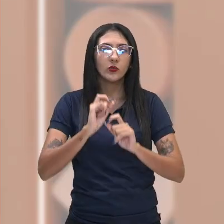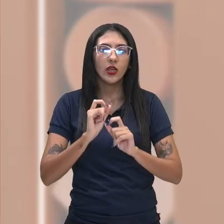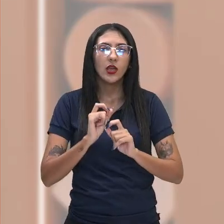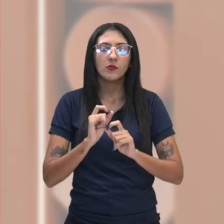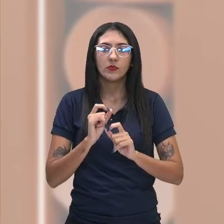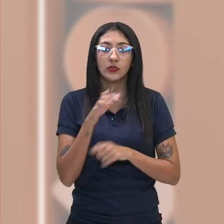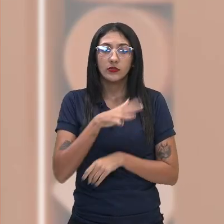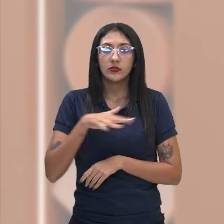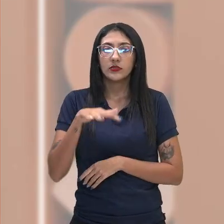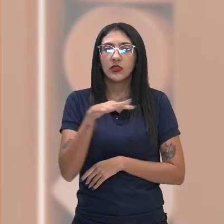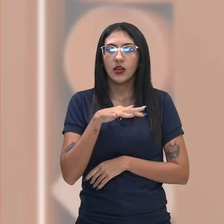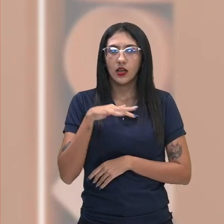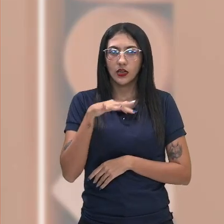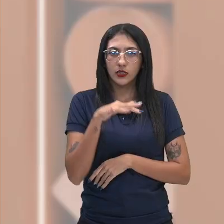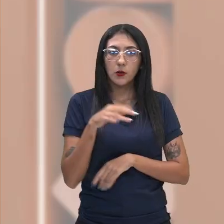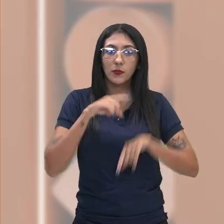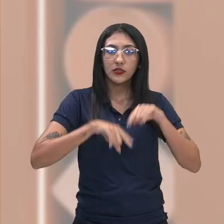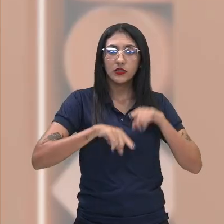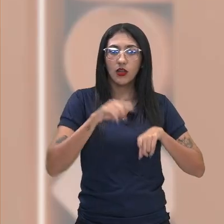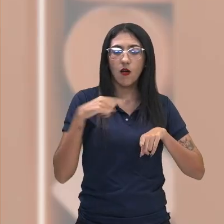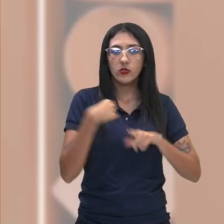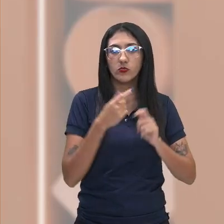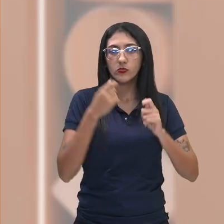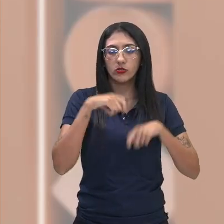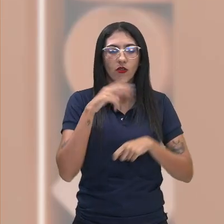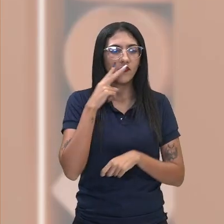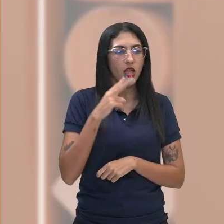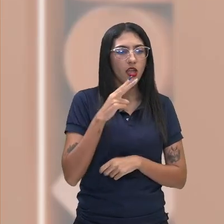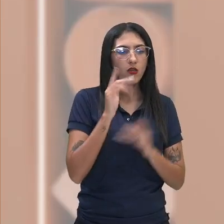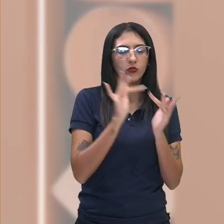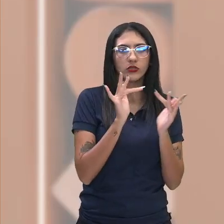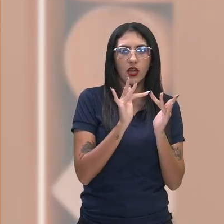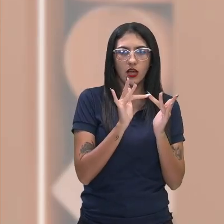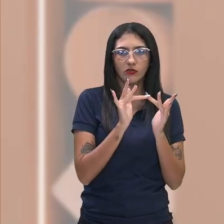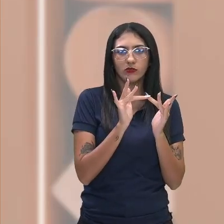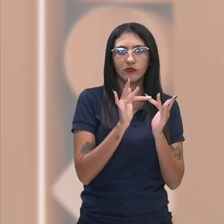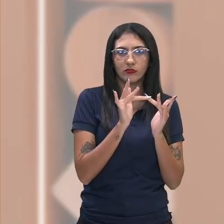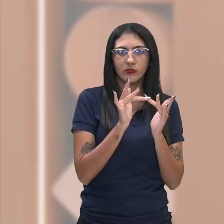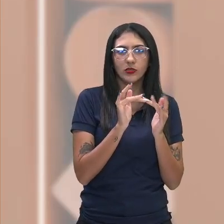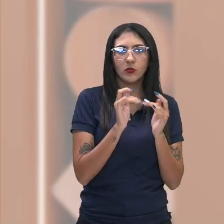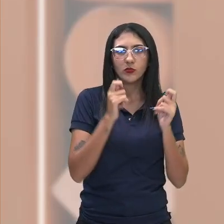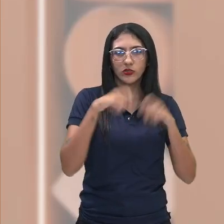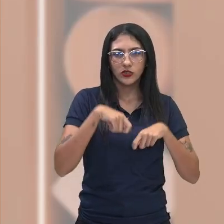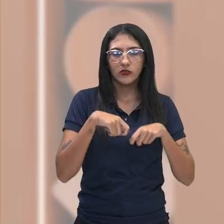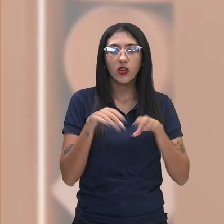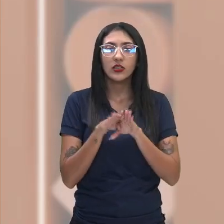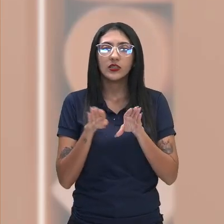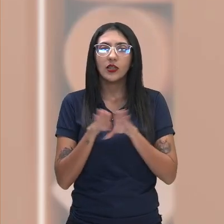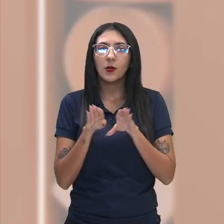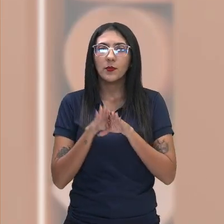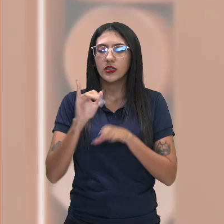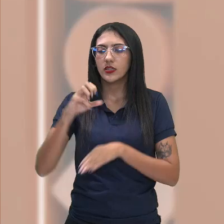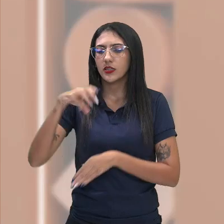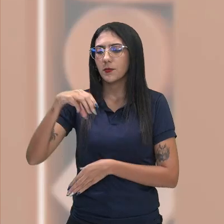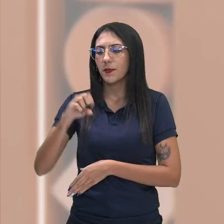no campo material, porém, né, afinal,